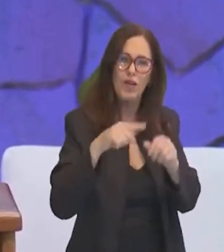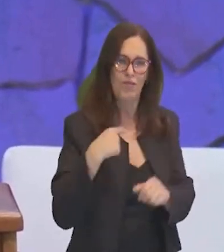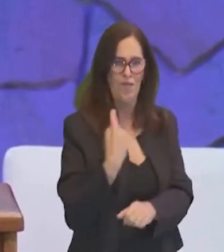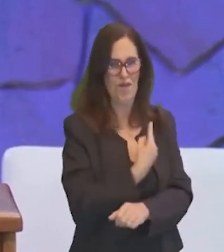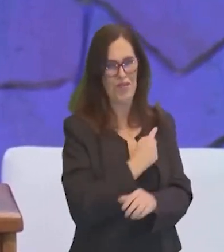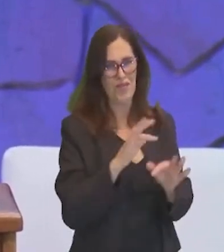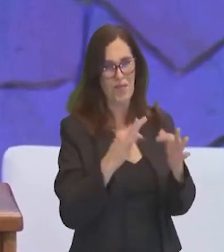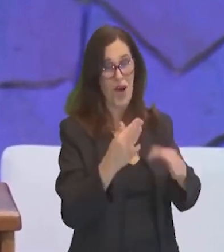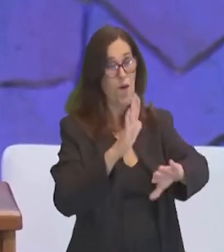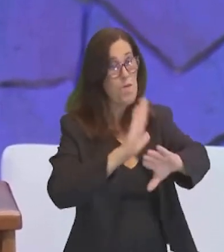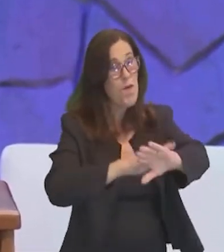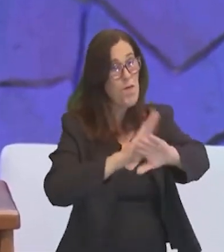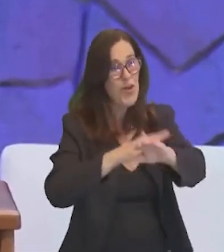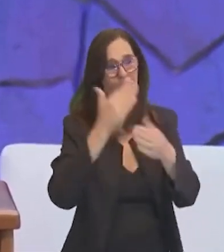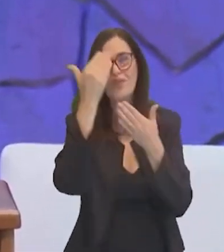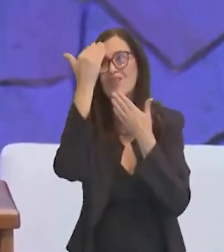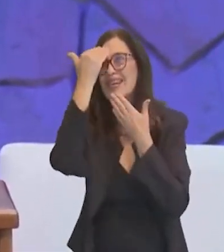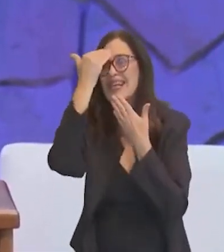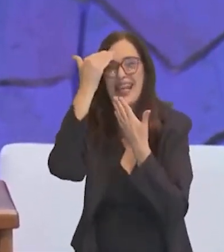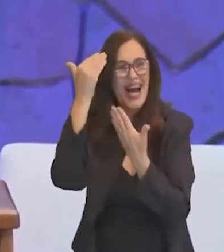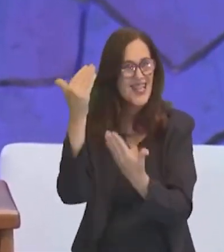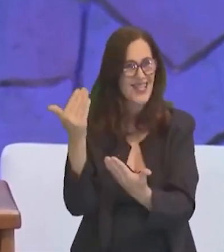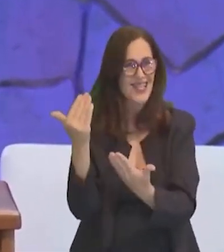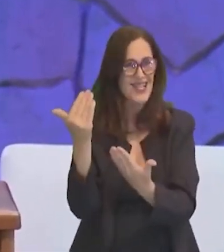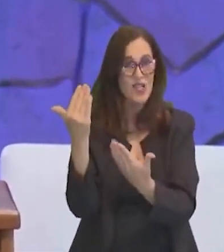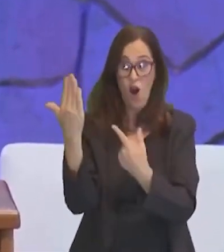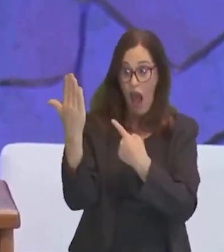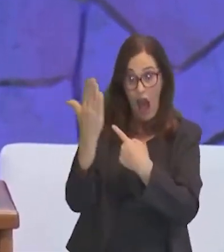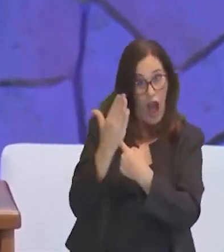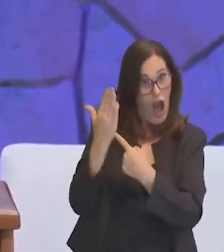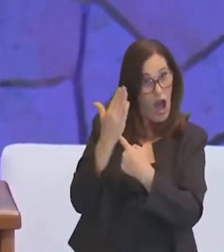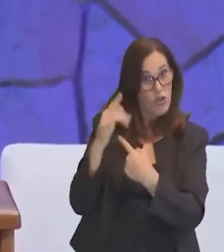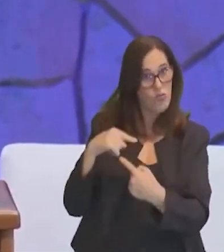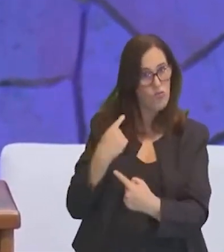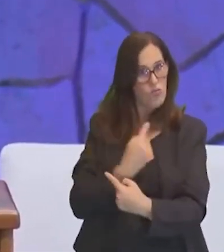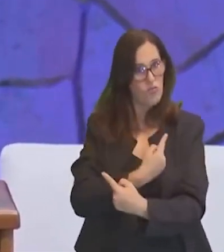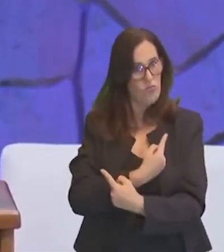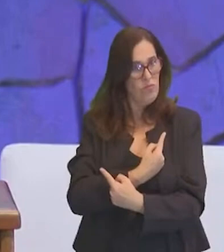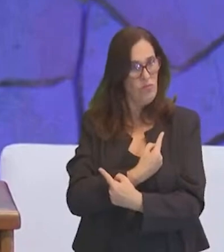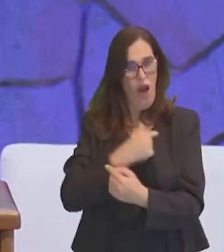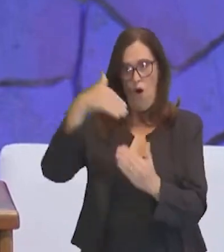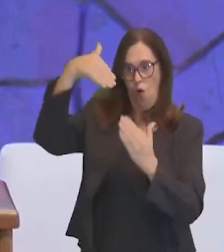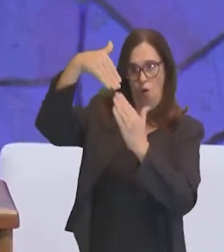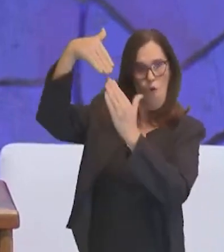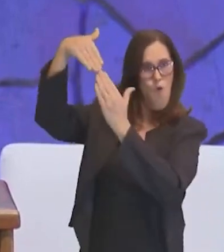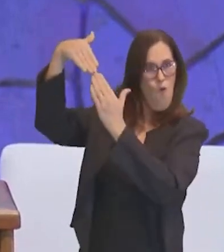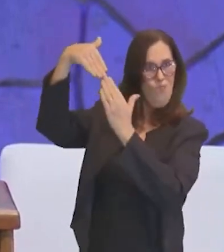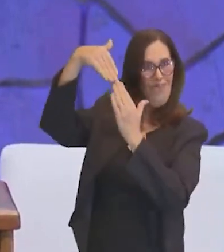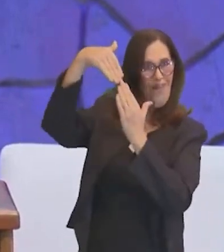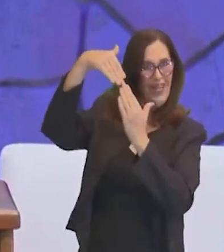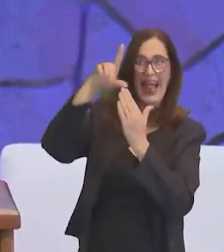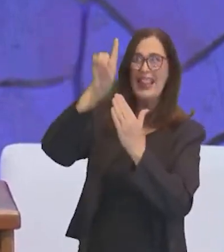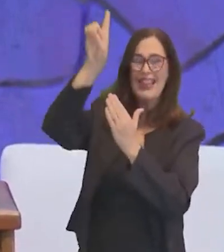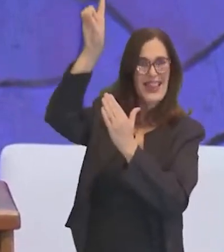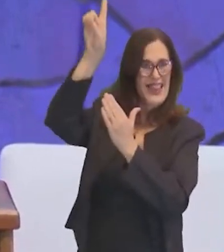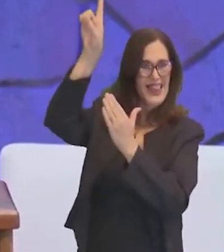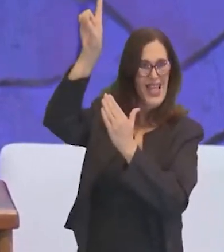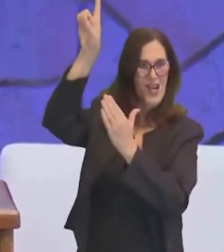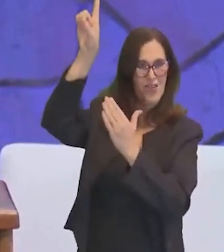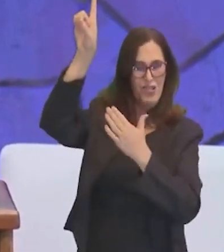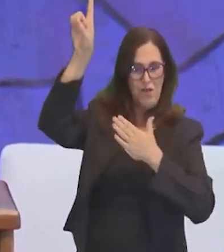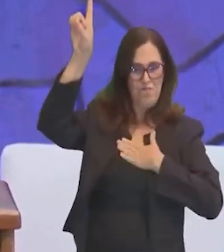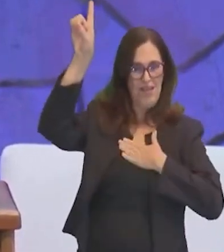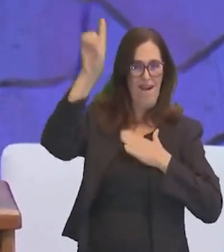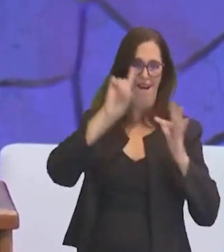Esse momento de gratidão nos ajuda a nos mantermos conectados com aquele que é o Deus da minha